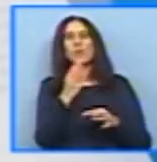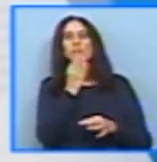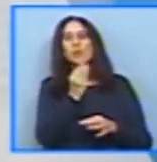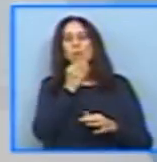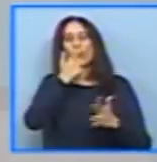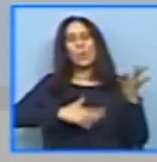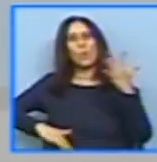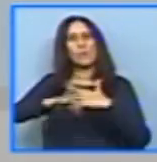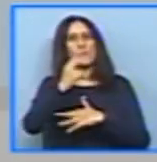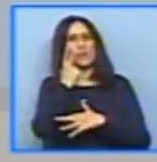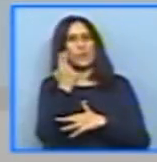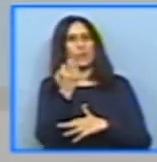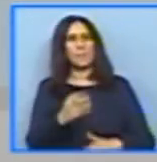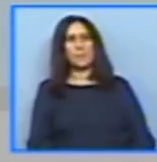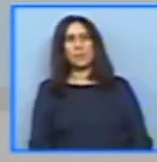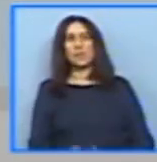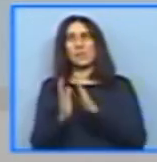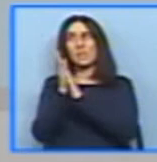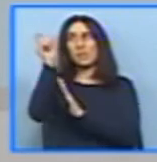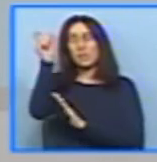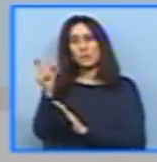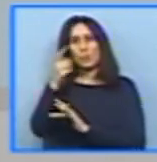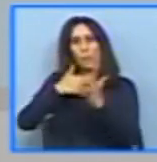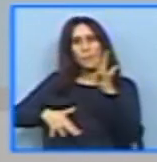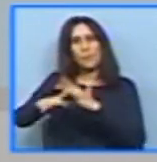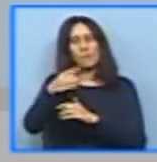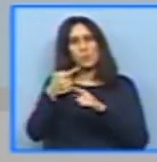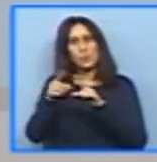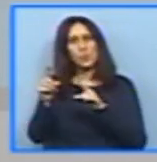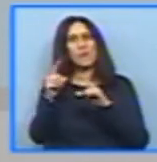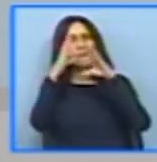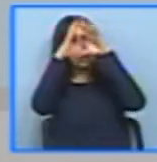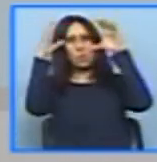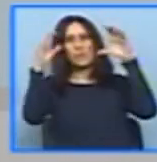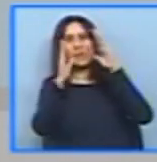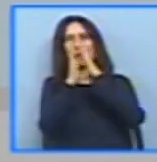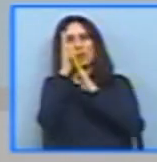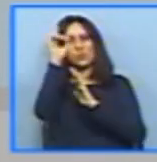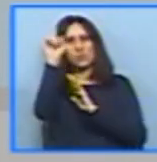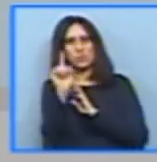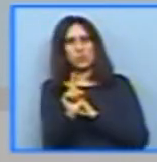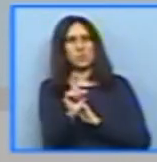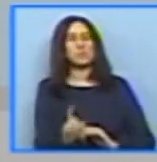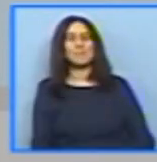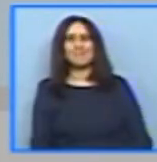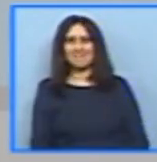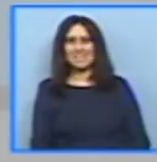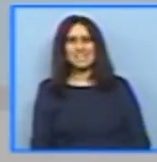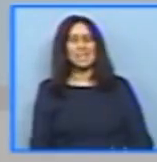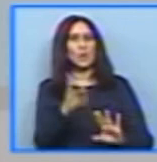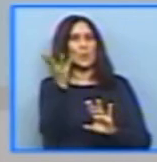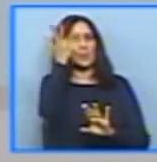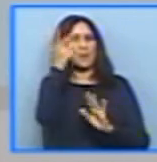A relação de Deus com o povo é expressa de outra forma, Deus desceu de uma nuvem. Portanto, sempre o sentido da grandeza